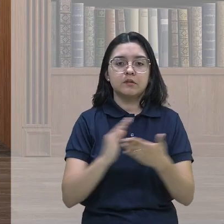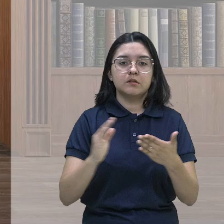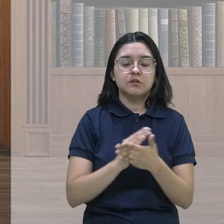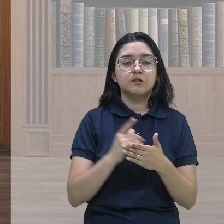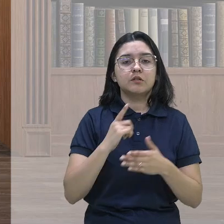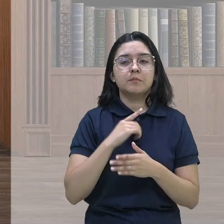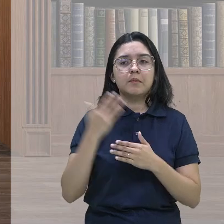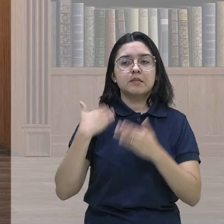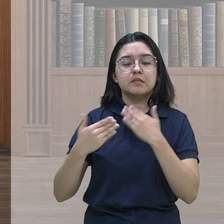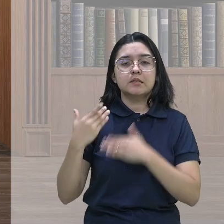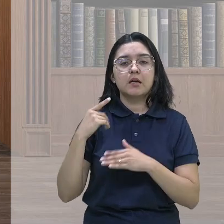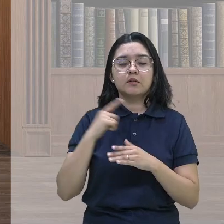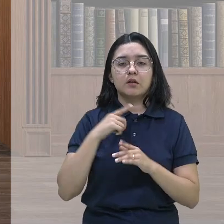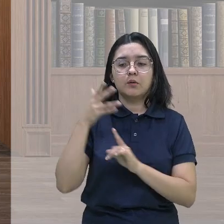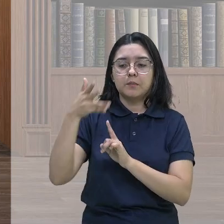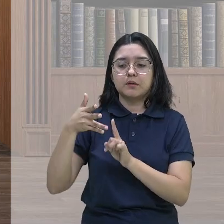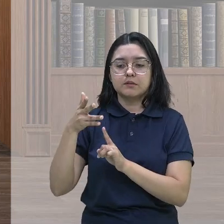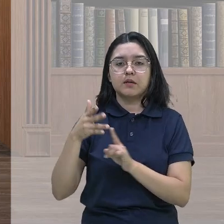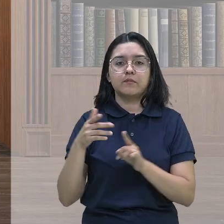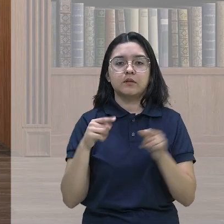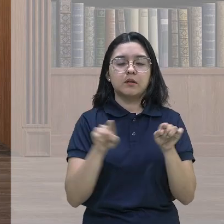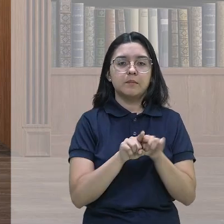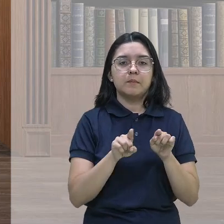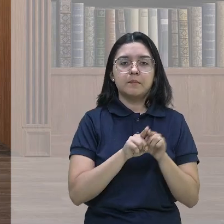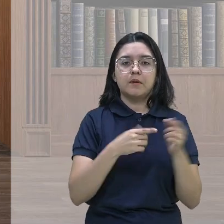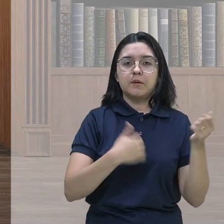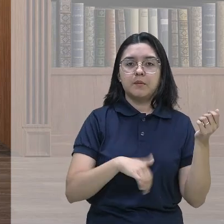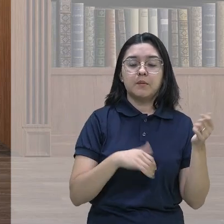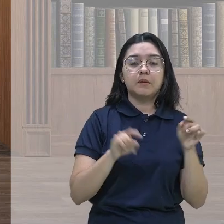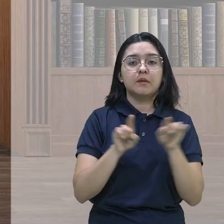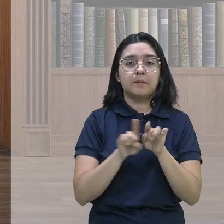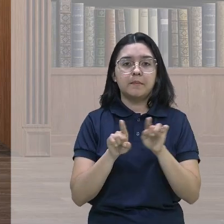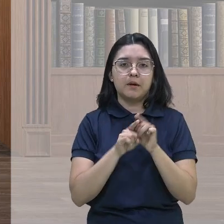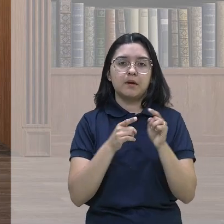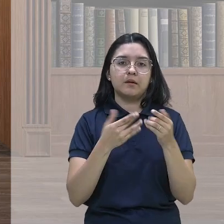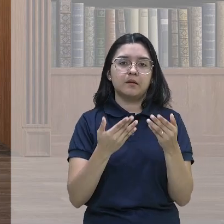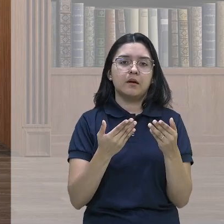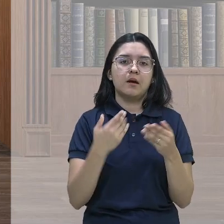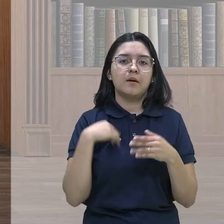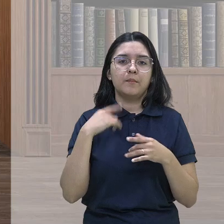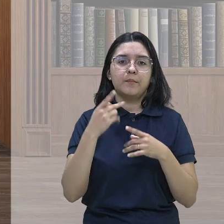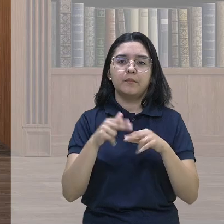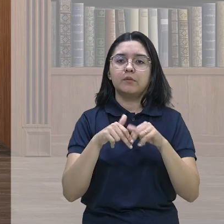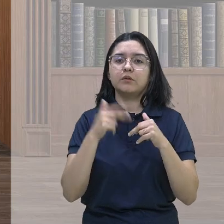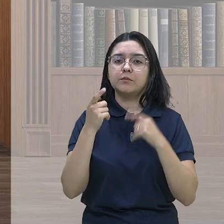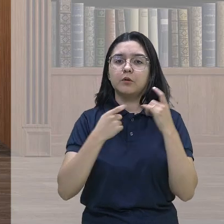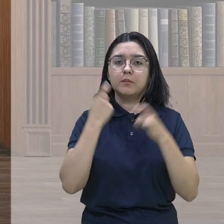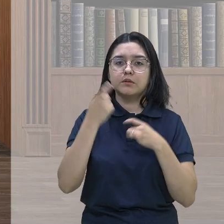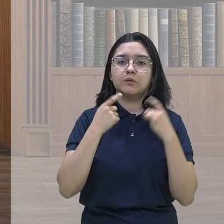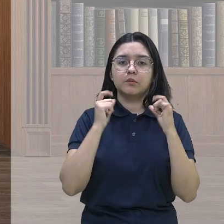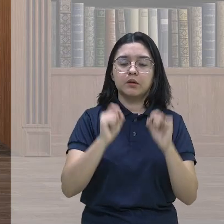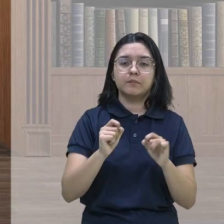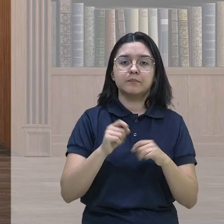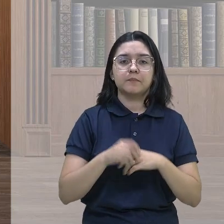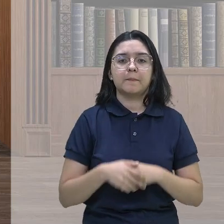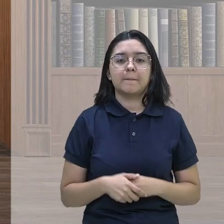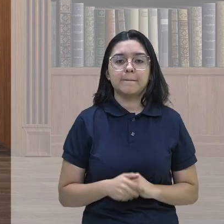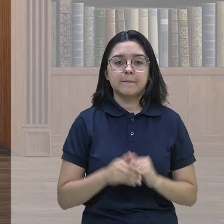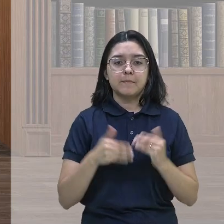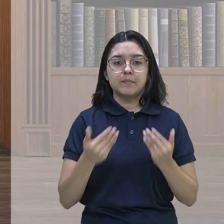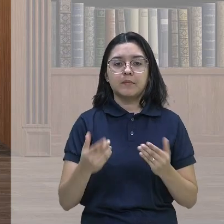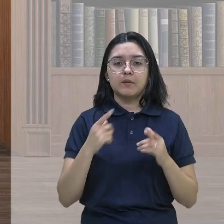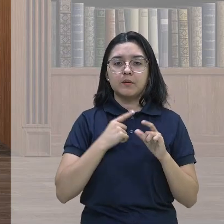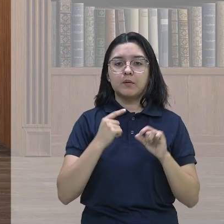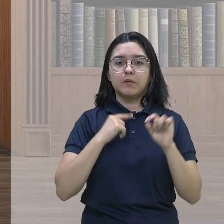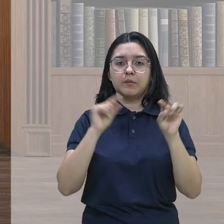instrumentos musicais, como a lira, que é um instrumento de corda. Então, daí vem essa preocupação com a